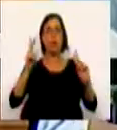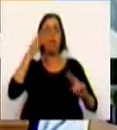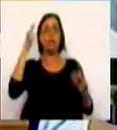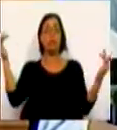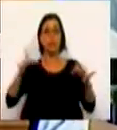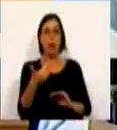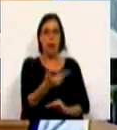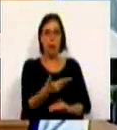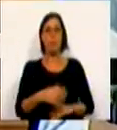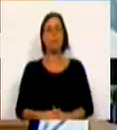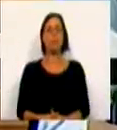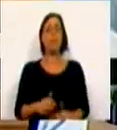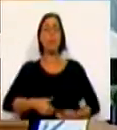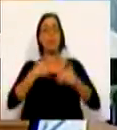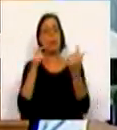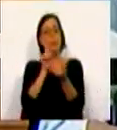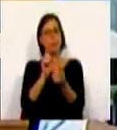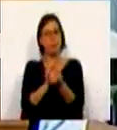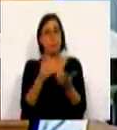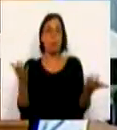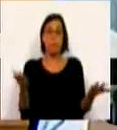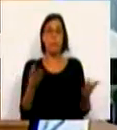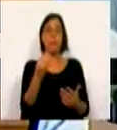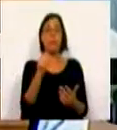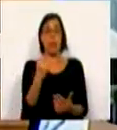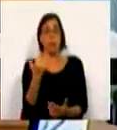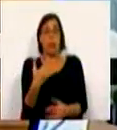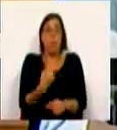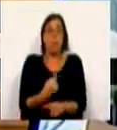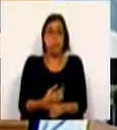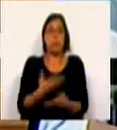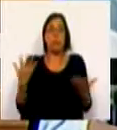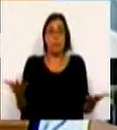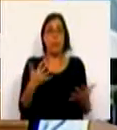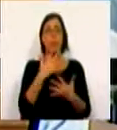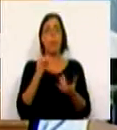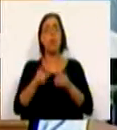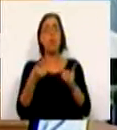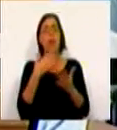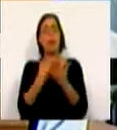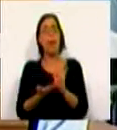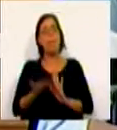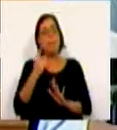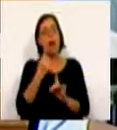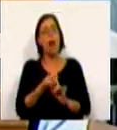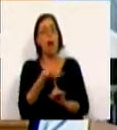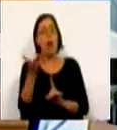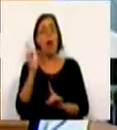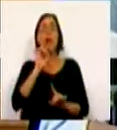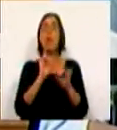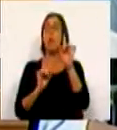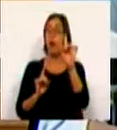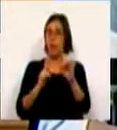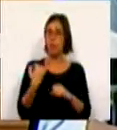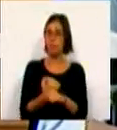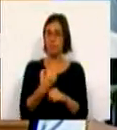imigrantes. A melhoria do atendimento passa no século XXI também, em grande parte, pelo aumento de quantidade e qualidade